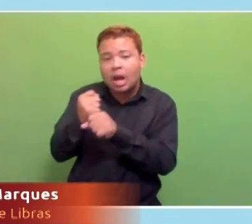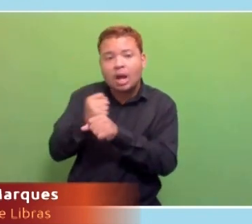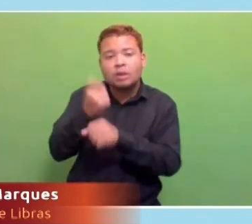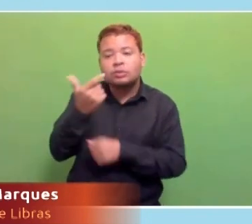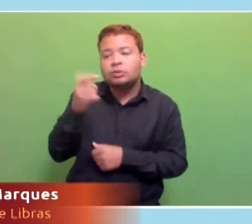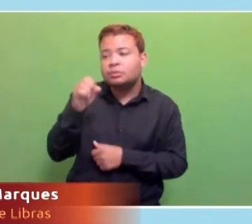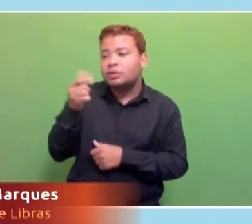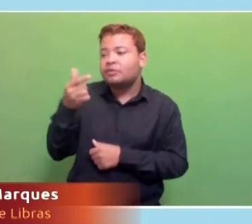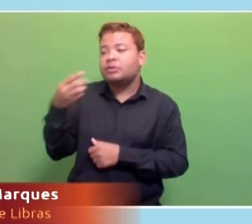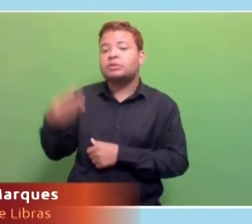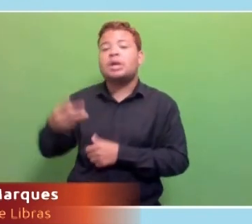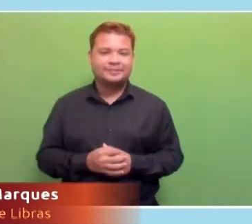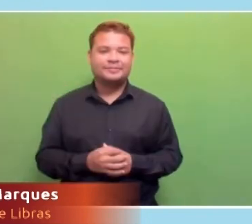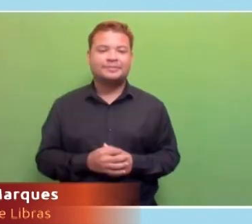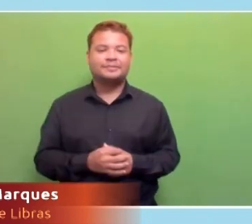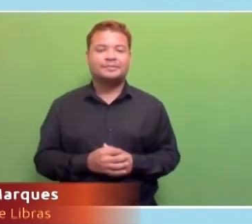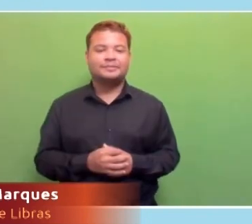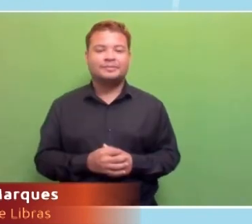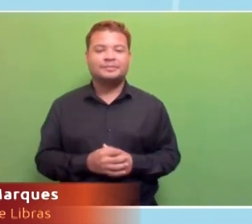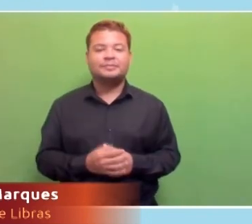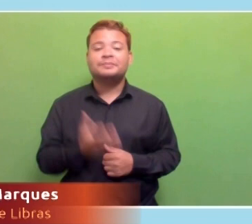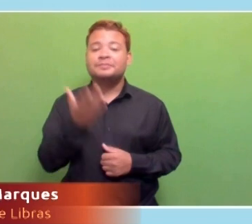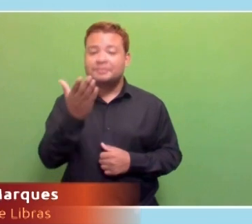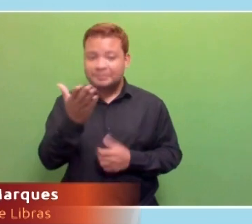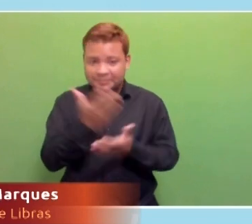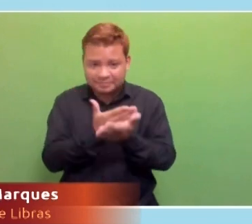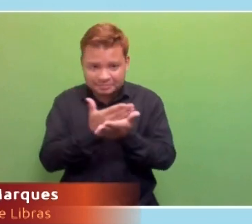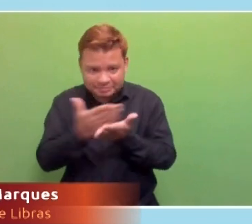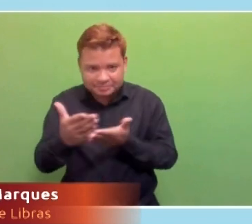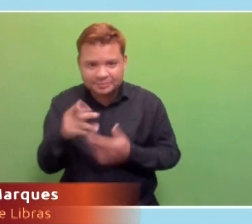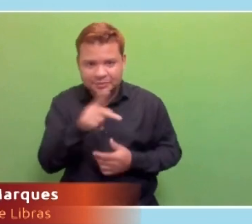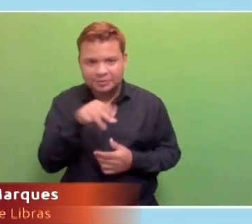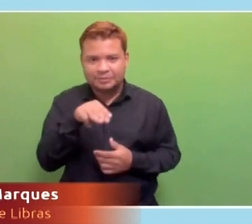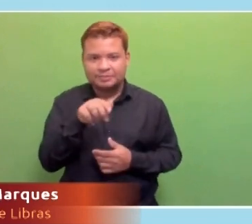novo capítulo dessa história. Pode começar, professor Matheus.